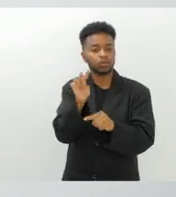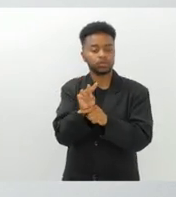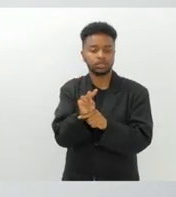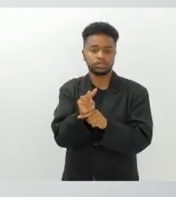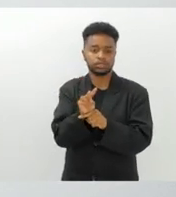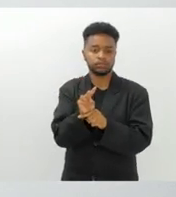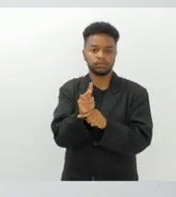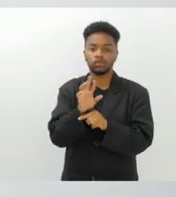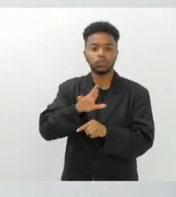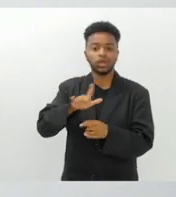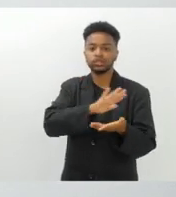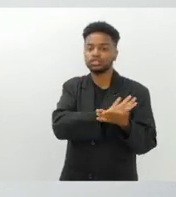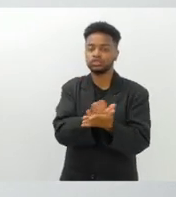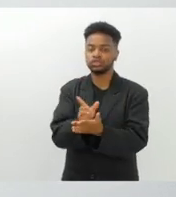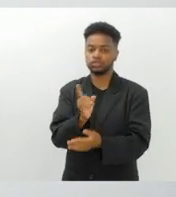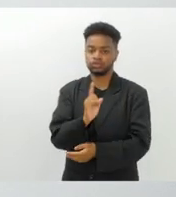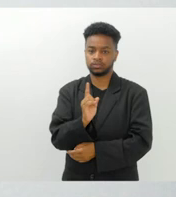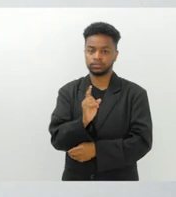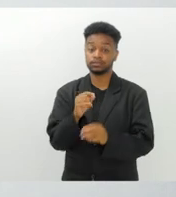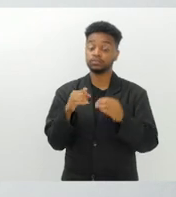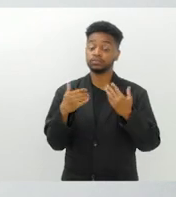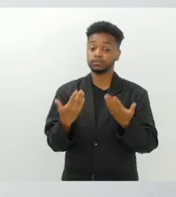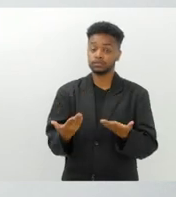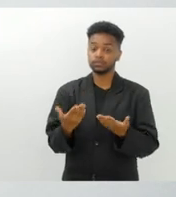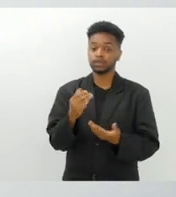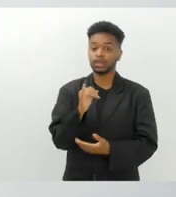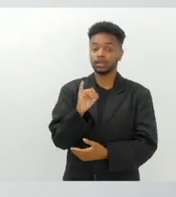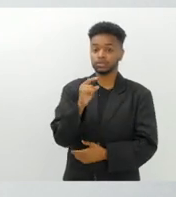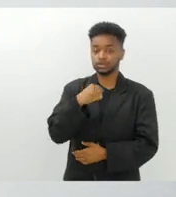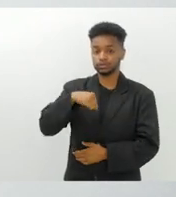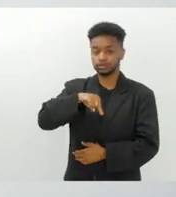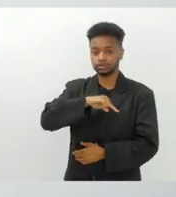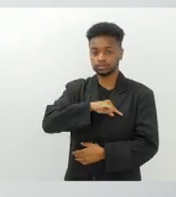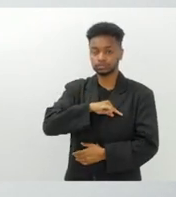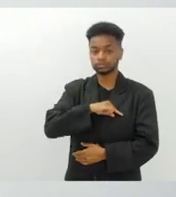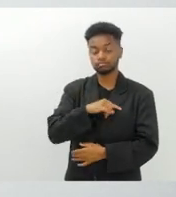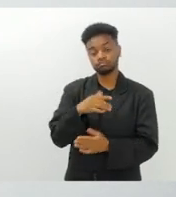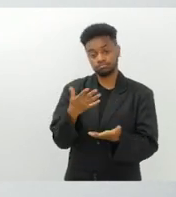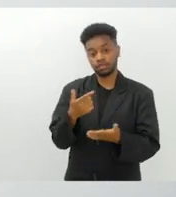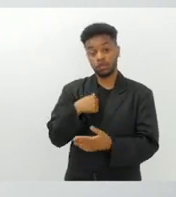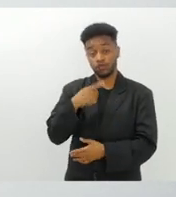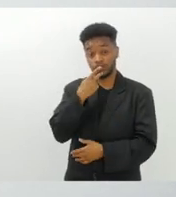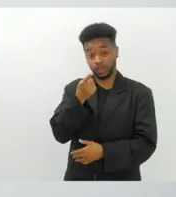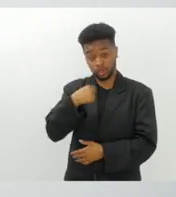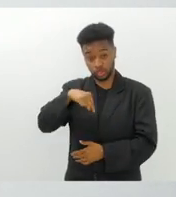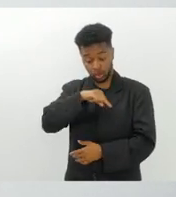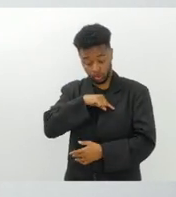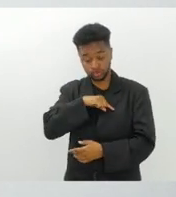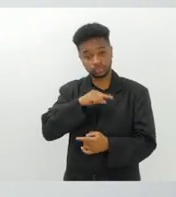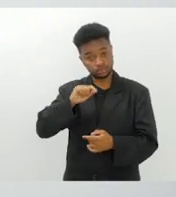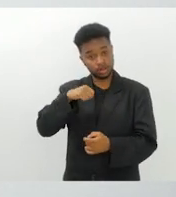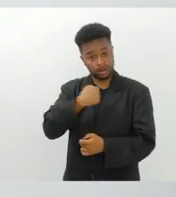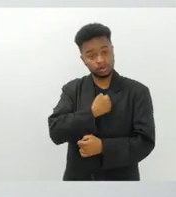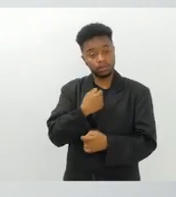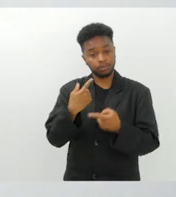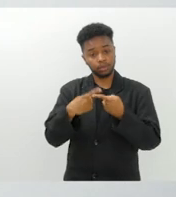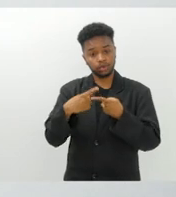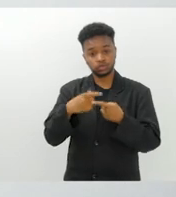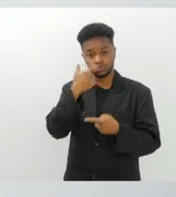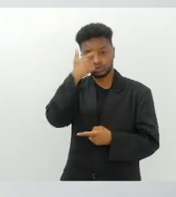e não de destruição. Então, se a gente, e eu falo a gente também como um babalorixá,